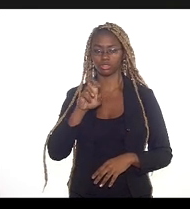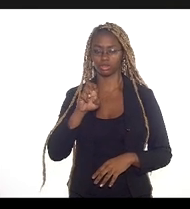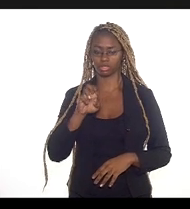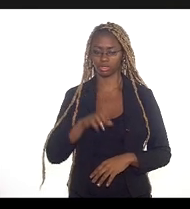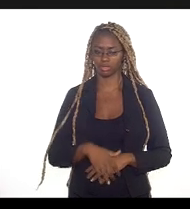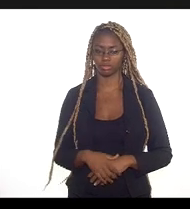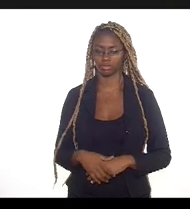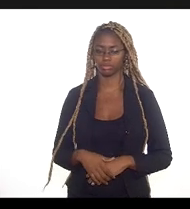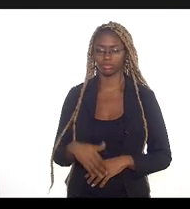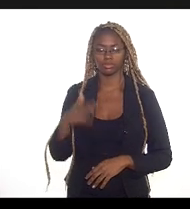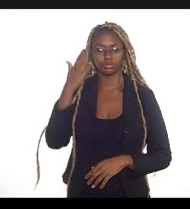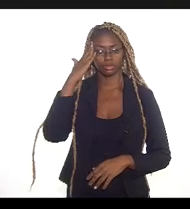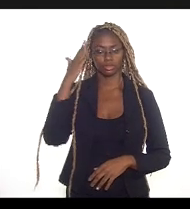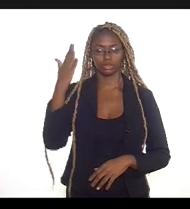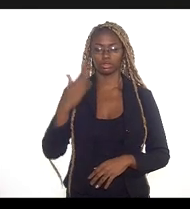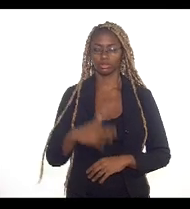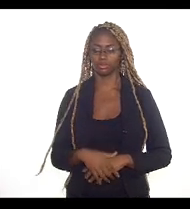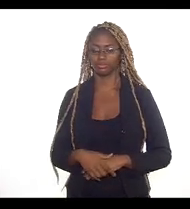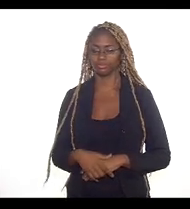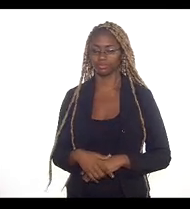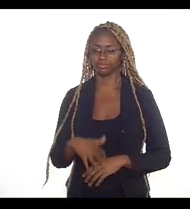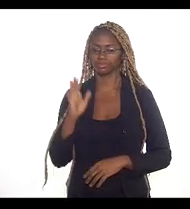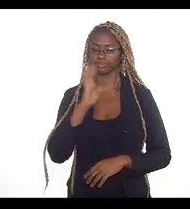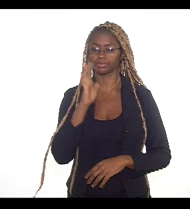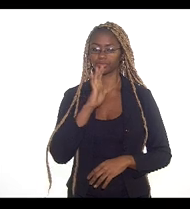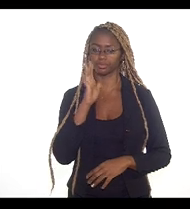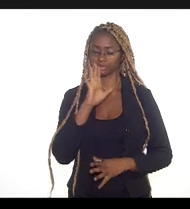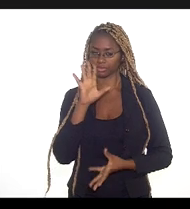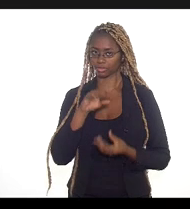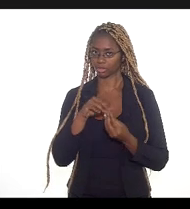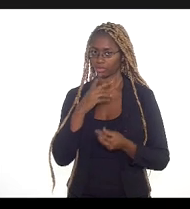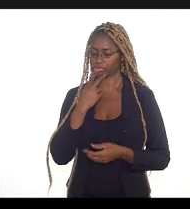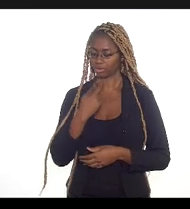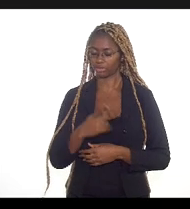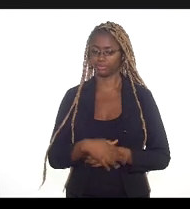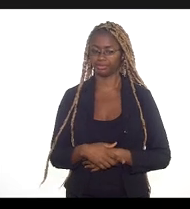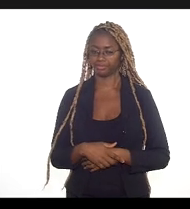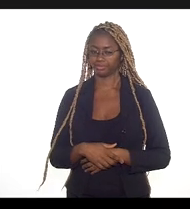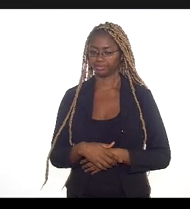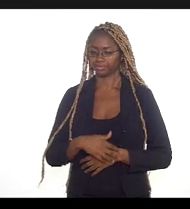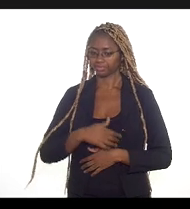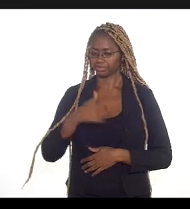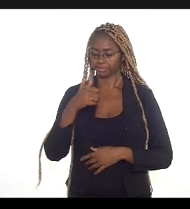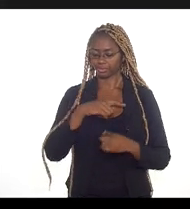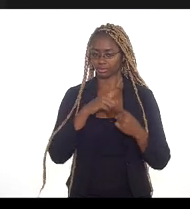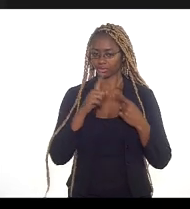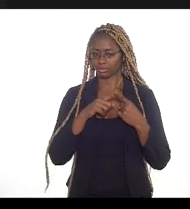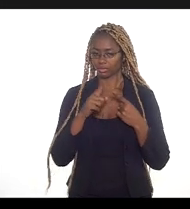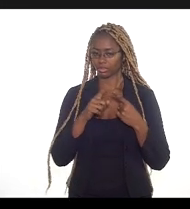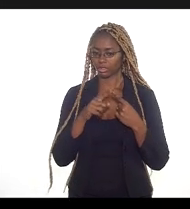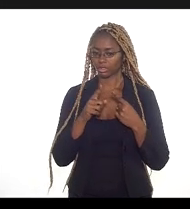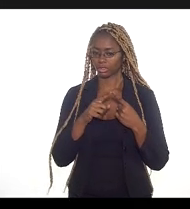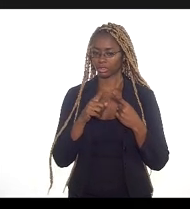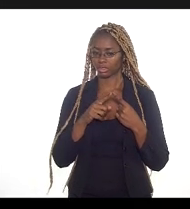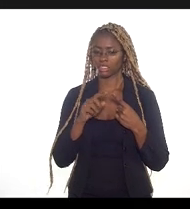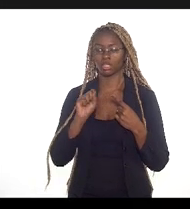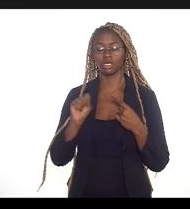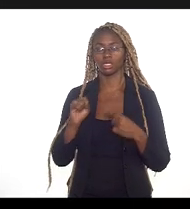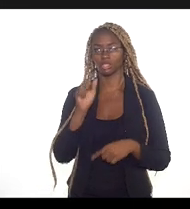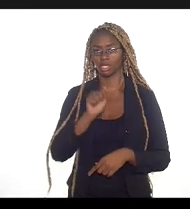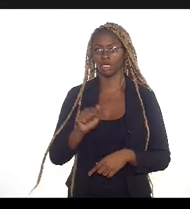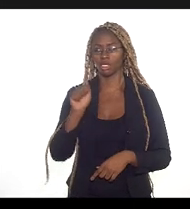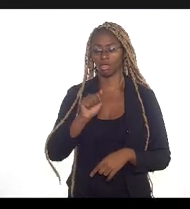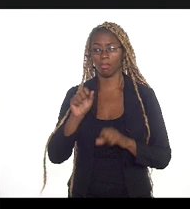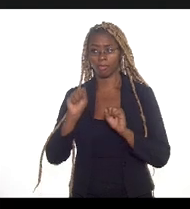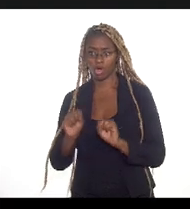Presidente, obrigado. Sendo bem breve, primeiro que sobre a questão se a associação pode ou